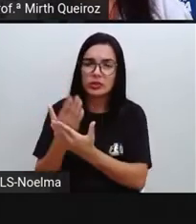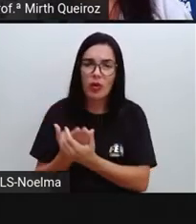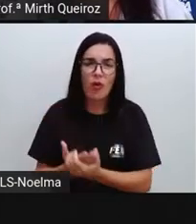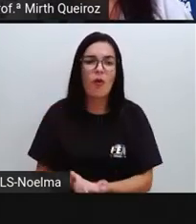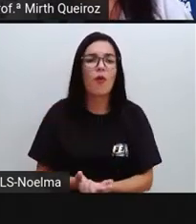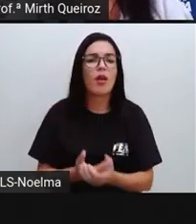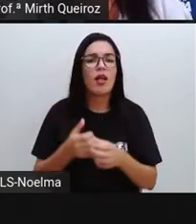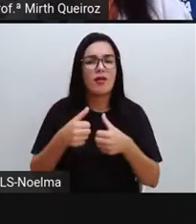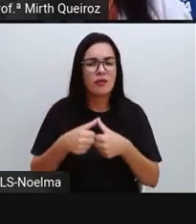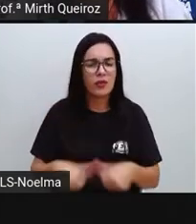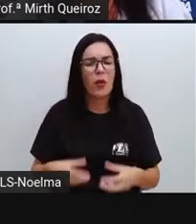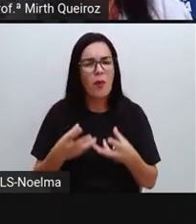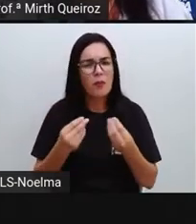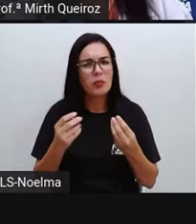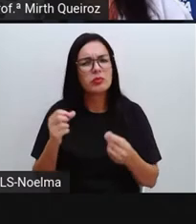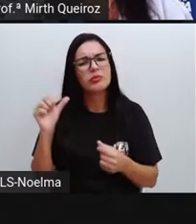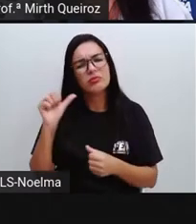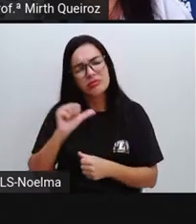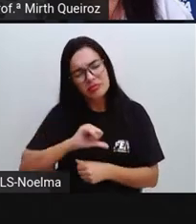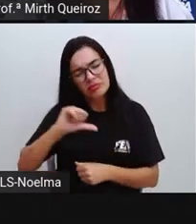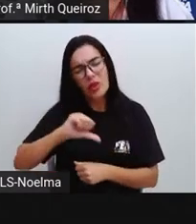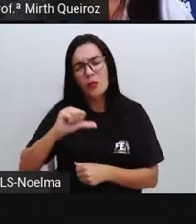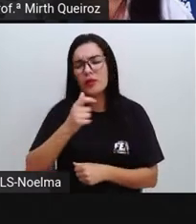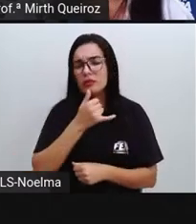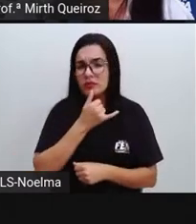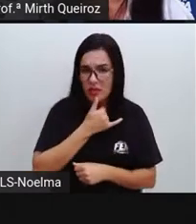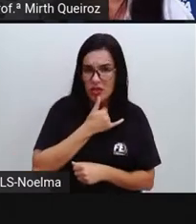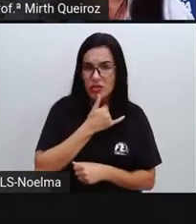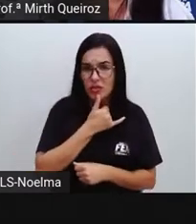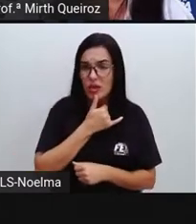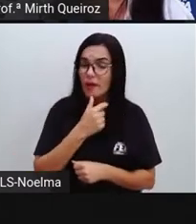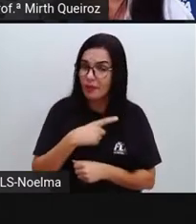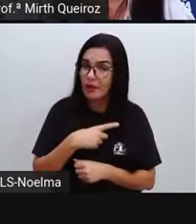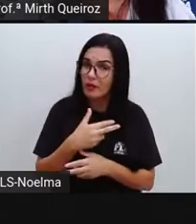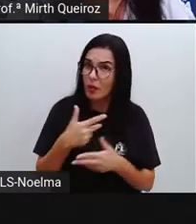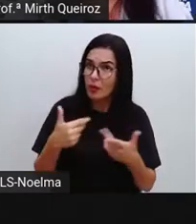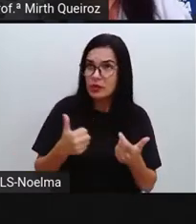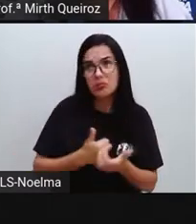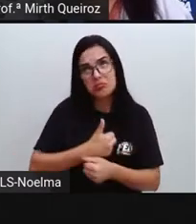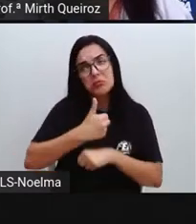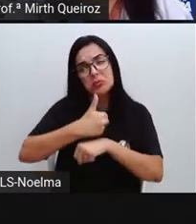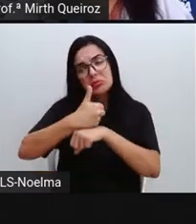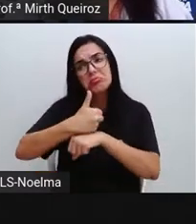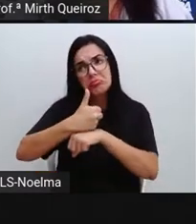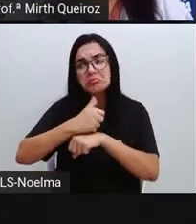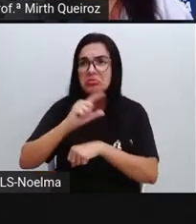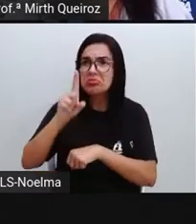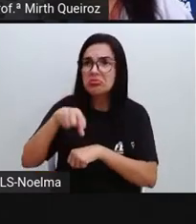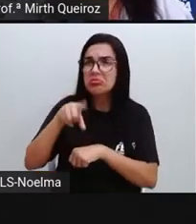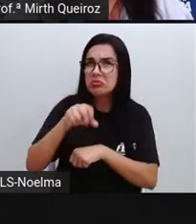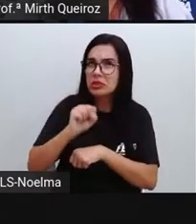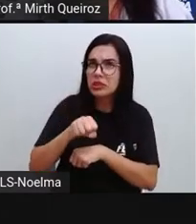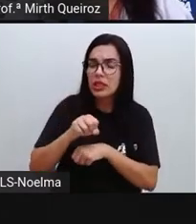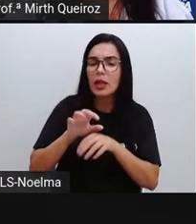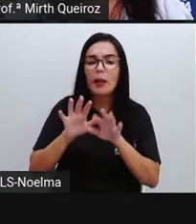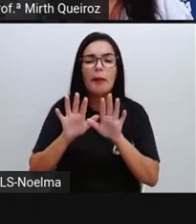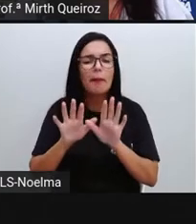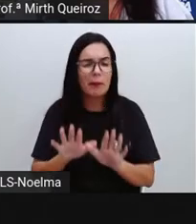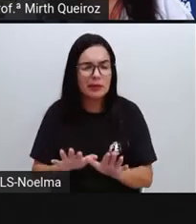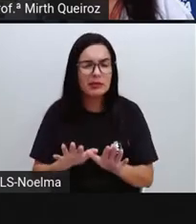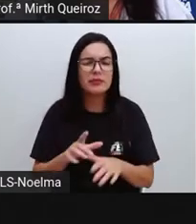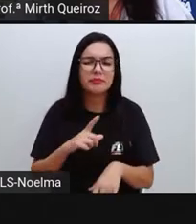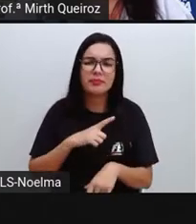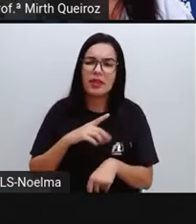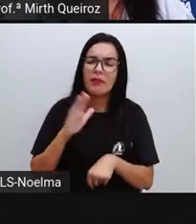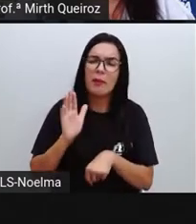pessoas, trouxe inúmeras coisas ruins. Trouxeram coisas positivas? Trouxeram também, né? Embora a gente